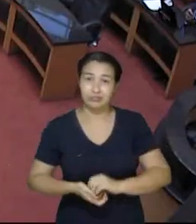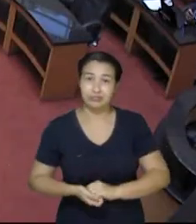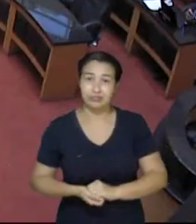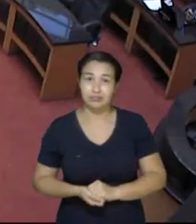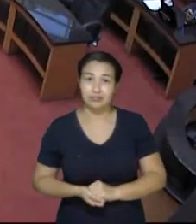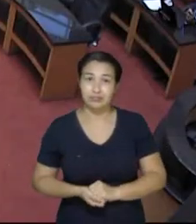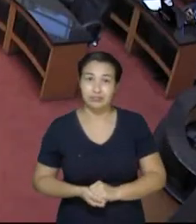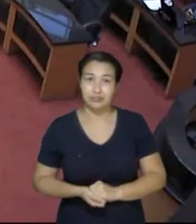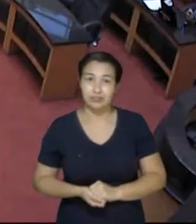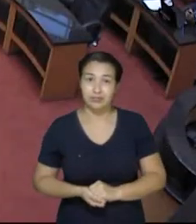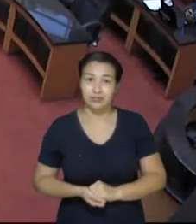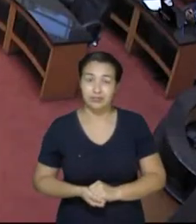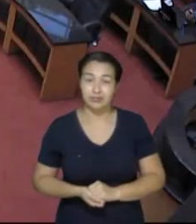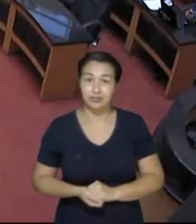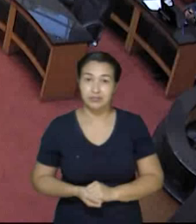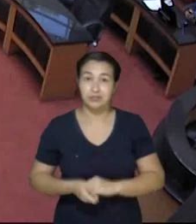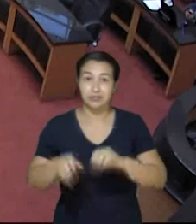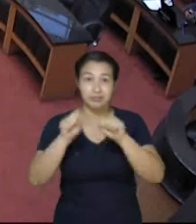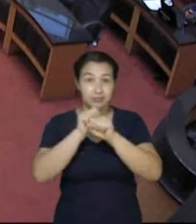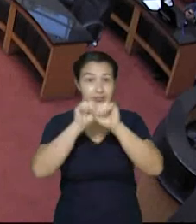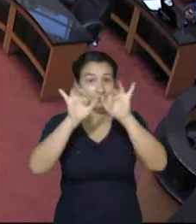Deputado, só para esclarecimento,